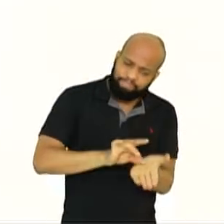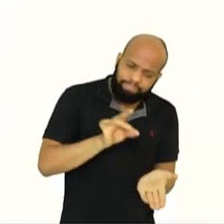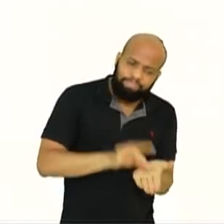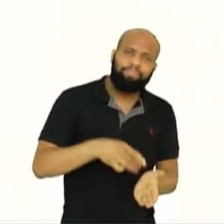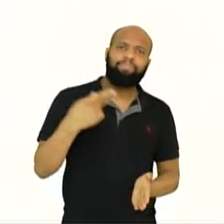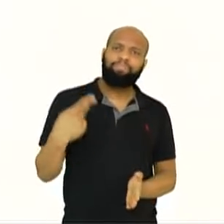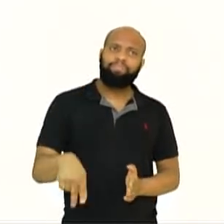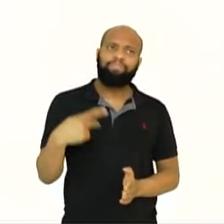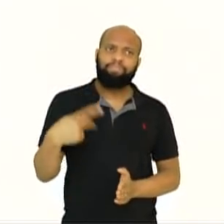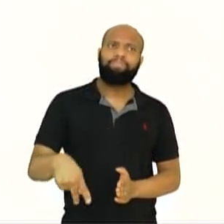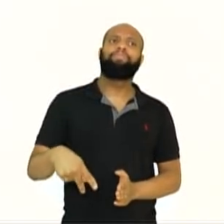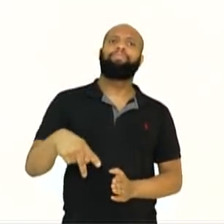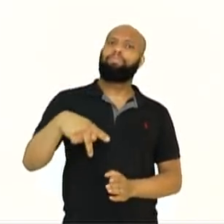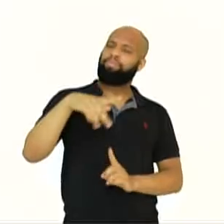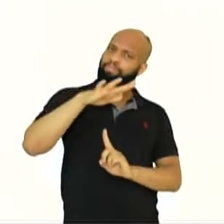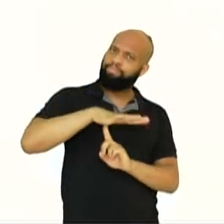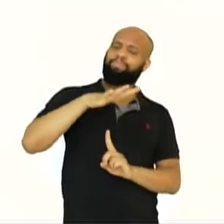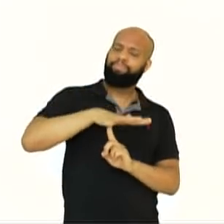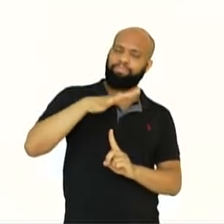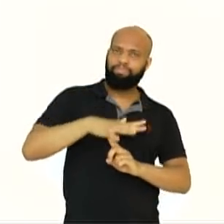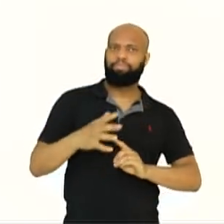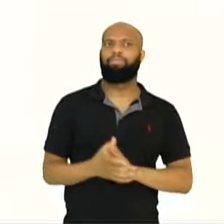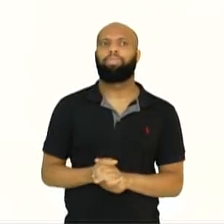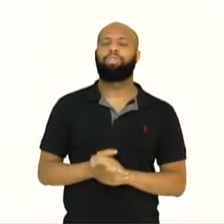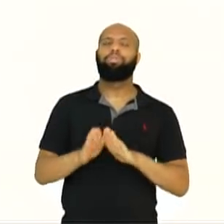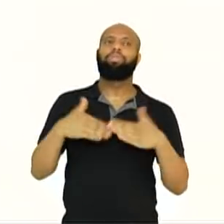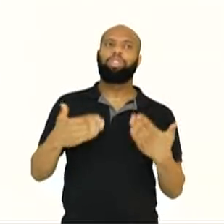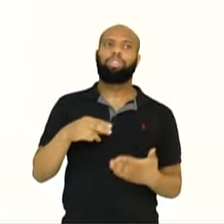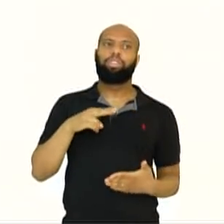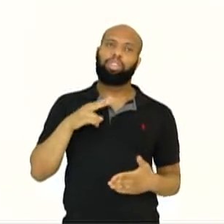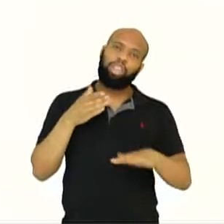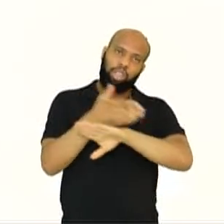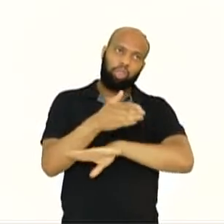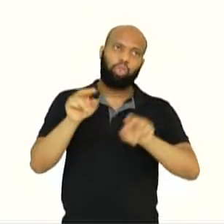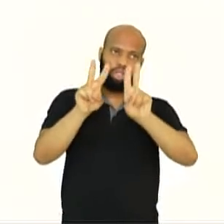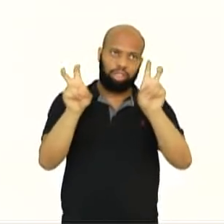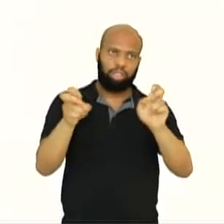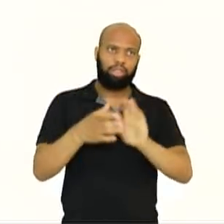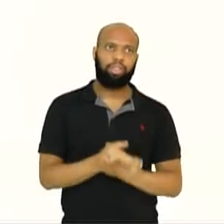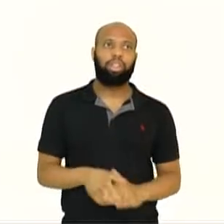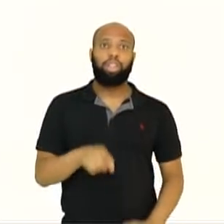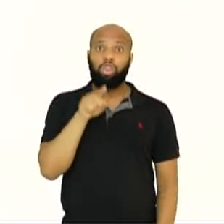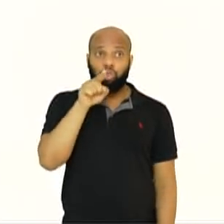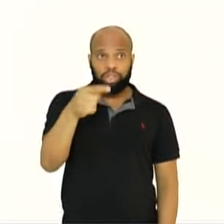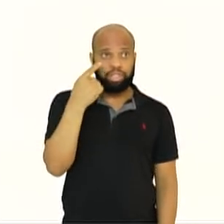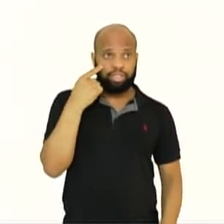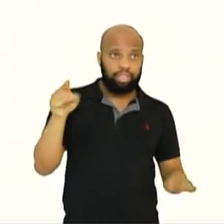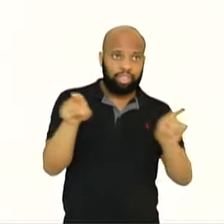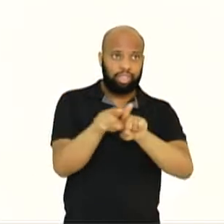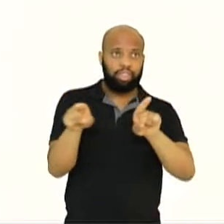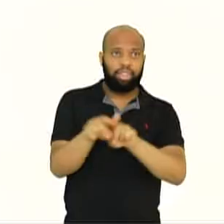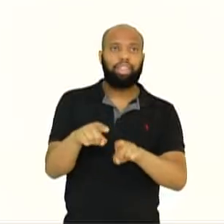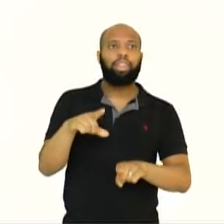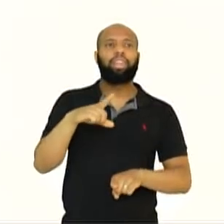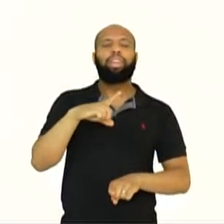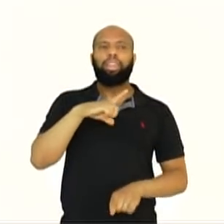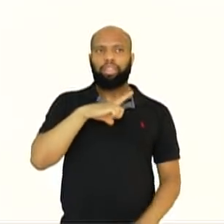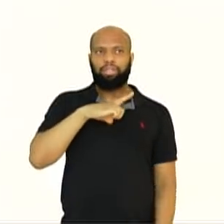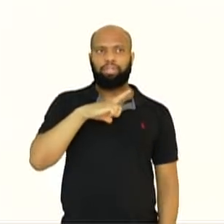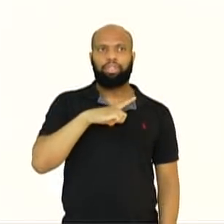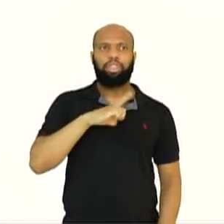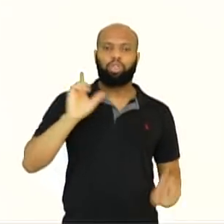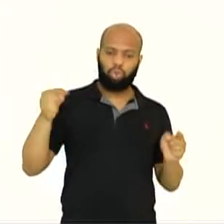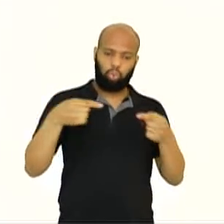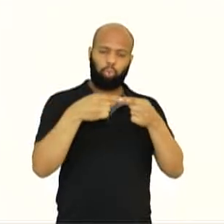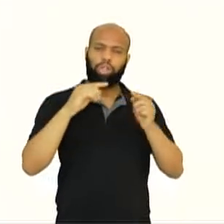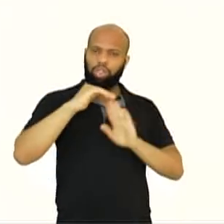um grupo indígena originário do Paraná. E aí que nós entramos nesse tema. Vocês viram que, de